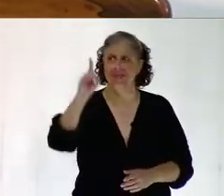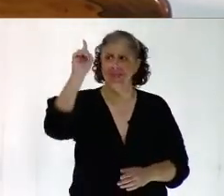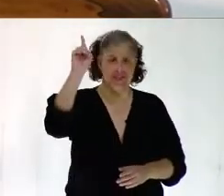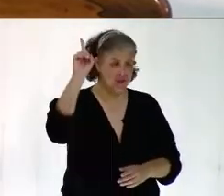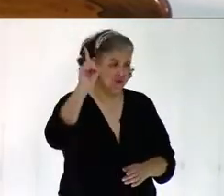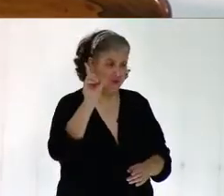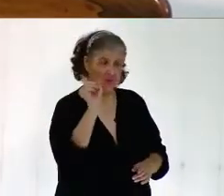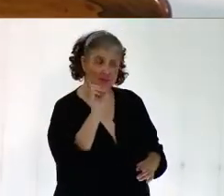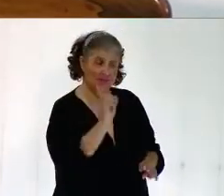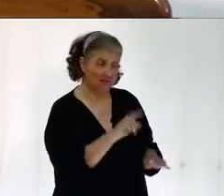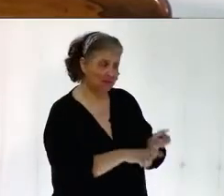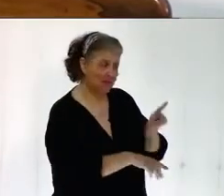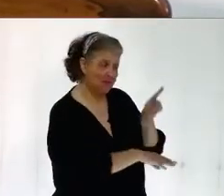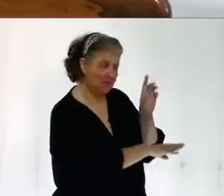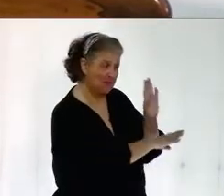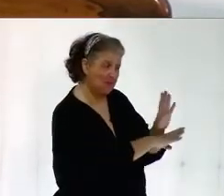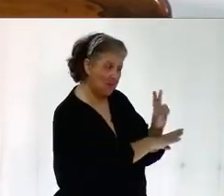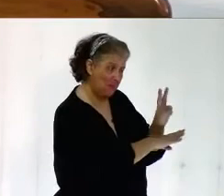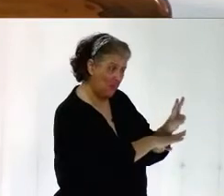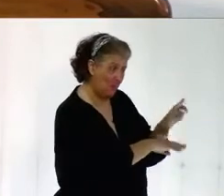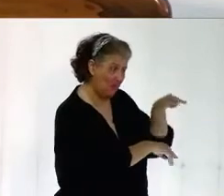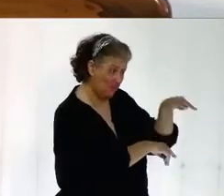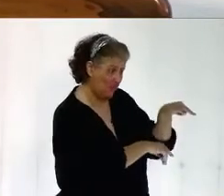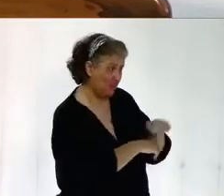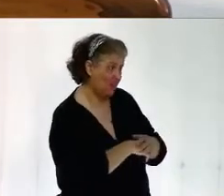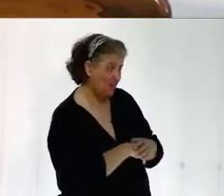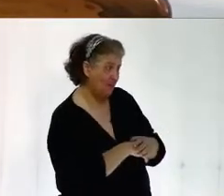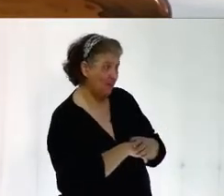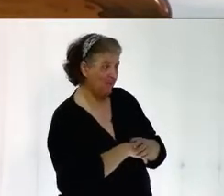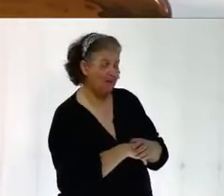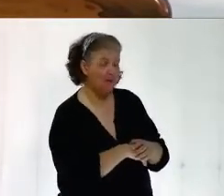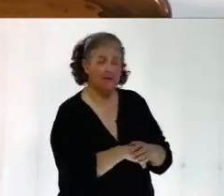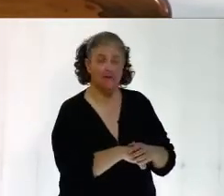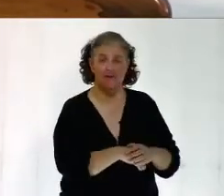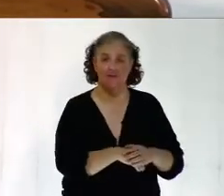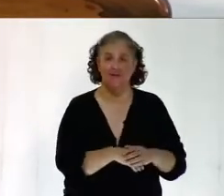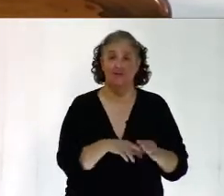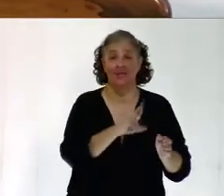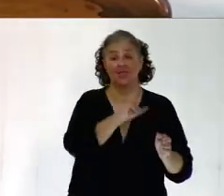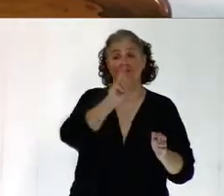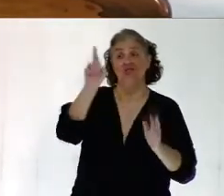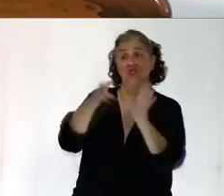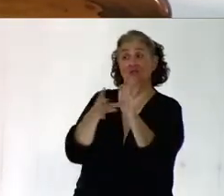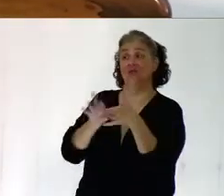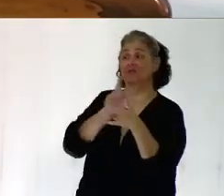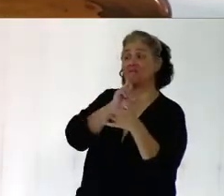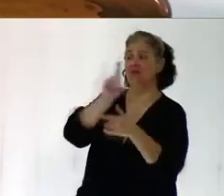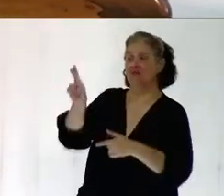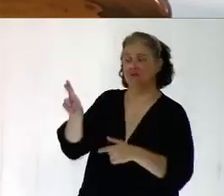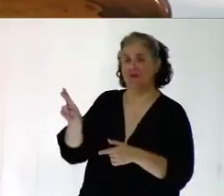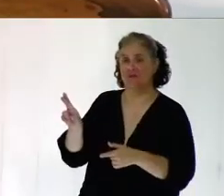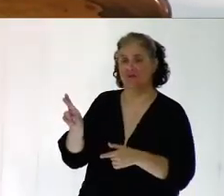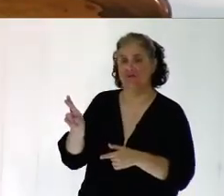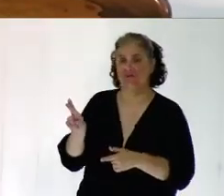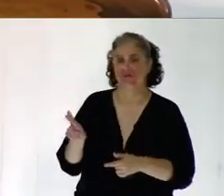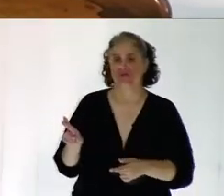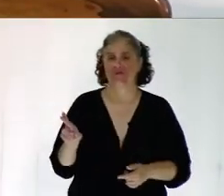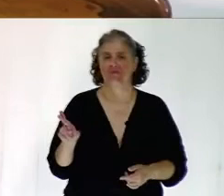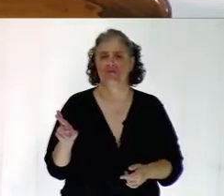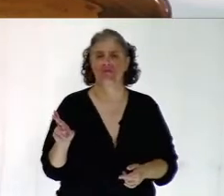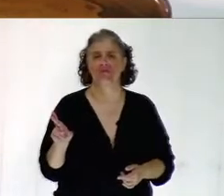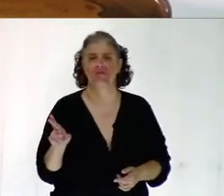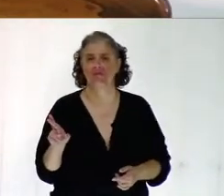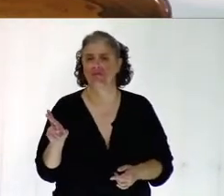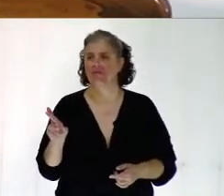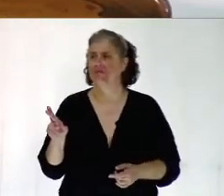deus não cuida do seu filho mas veja a resposta de jesus a jesus